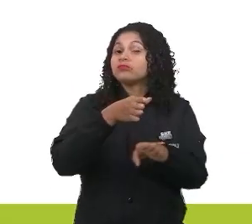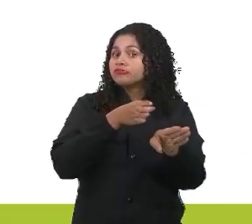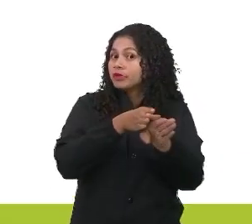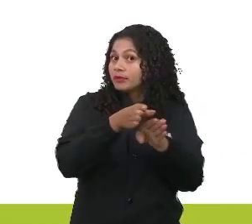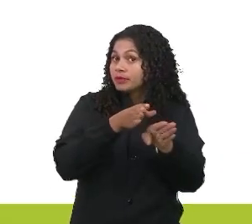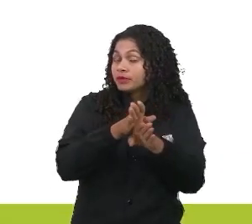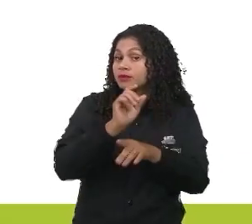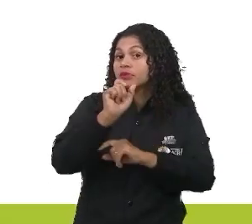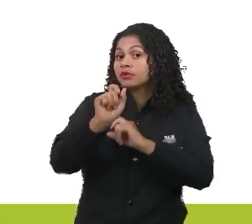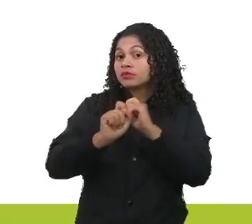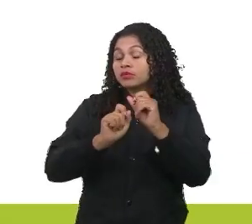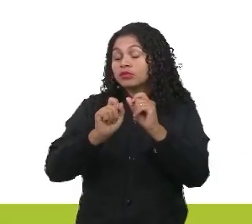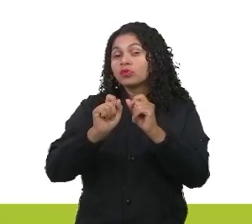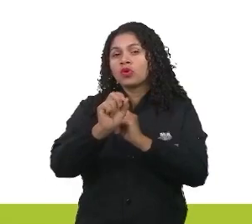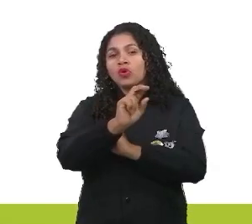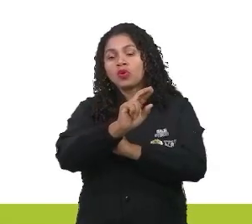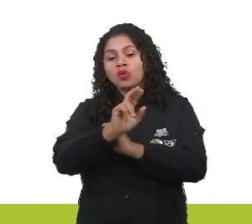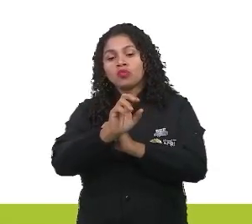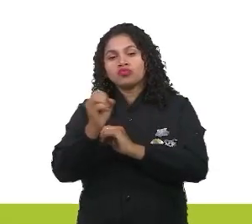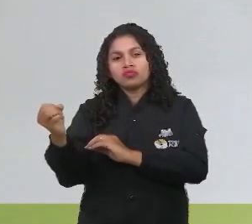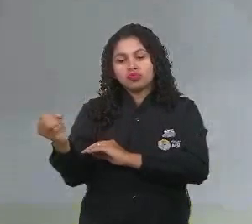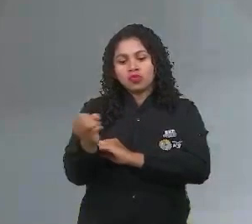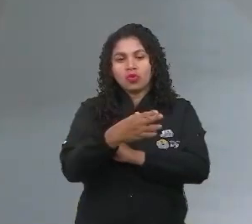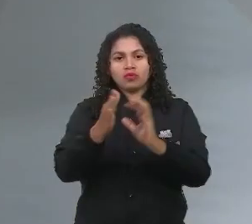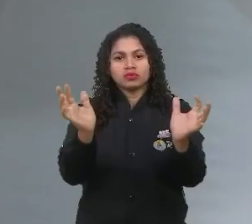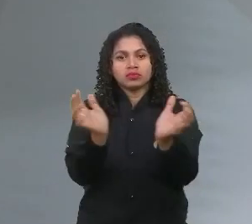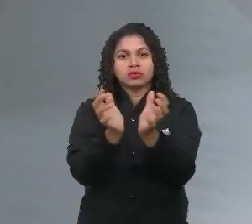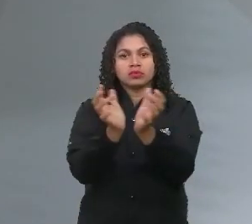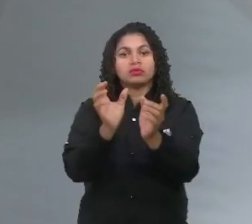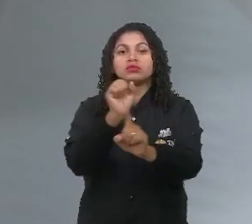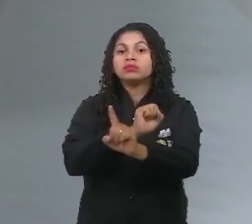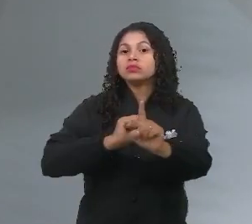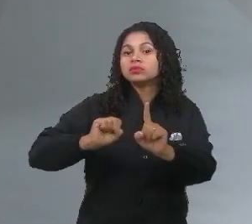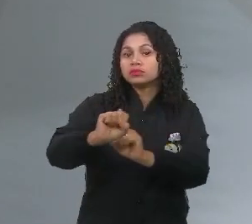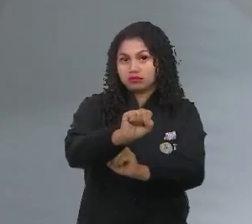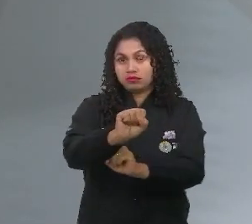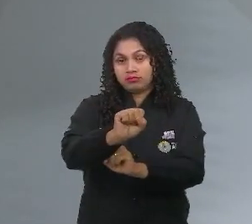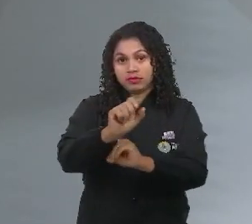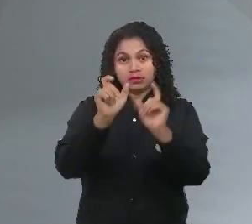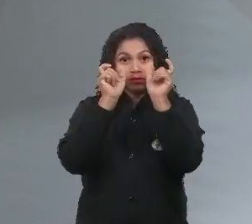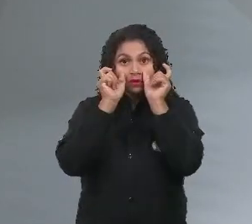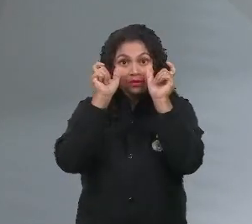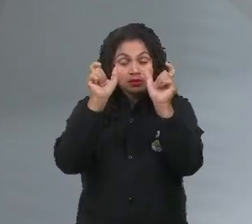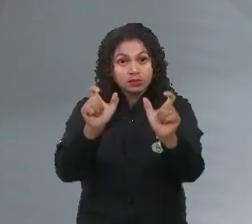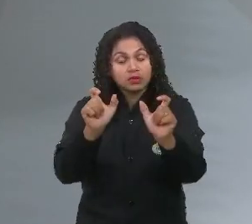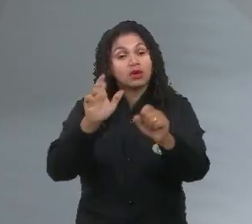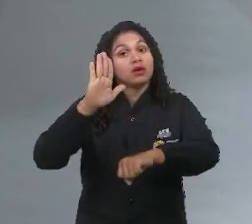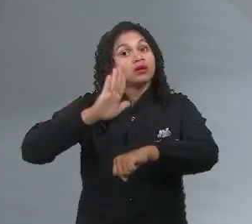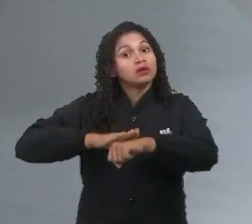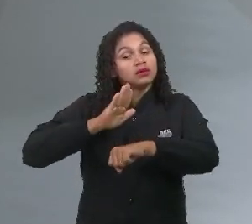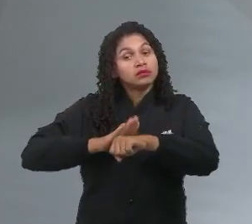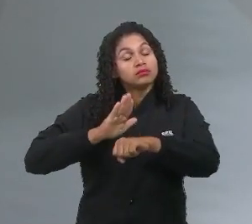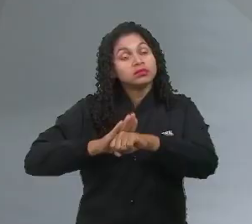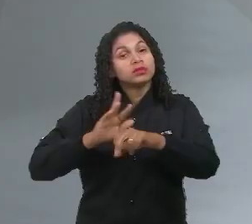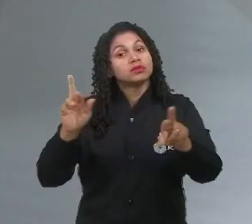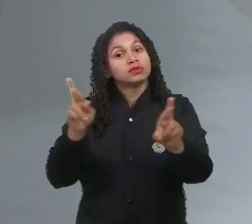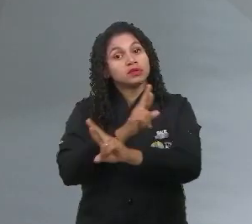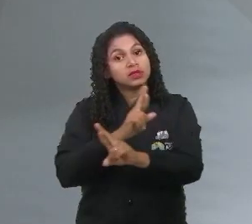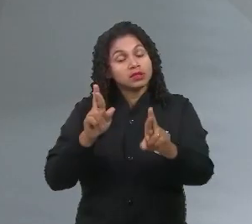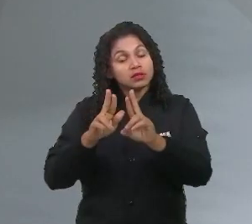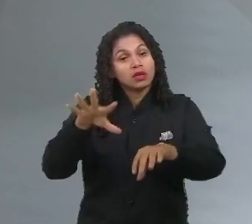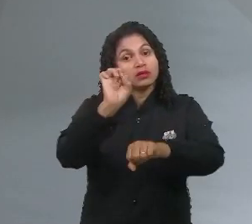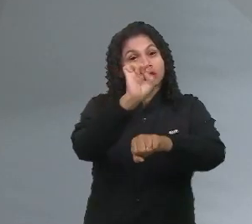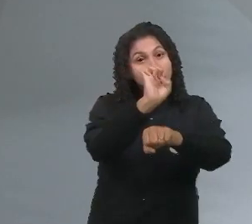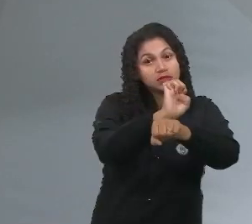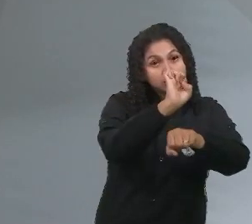tema como novos movimentos sociais. Então prestem bem atenção. Estamos tratando a respeito do Estado e a respeito